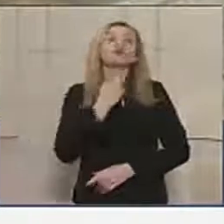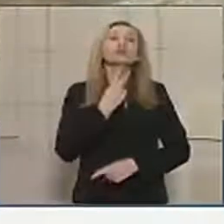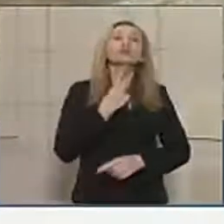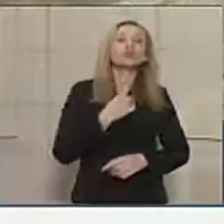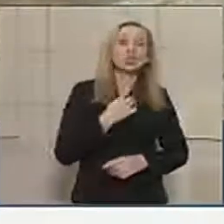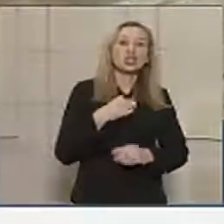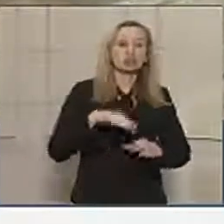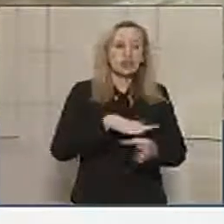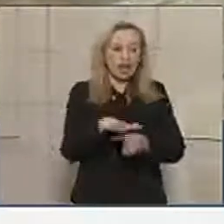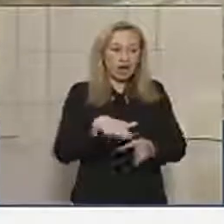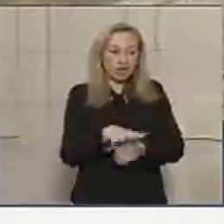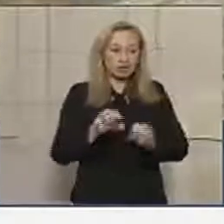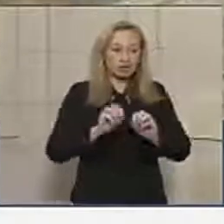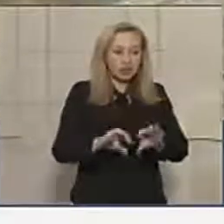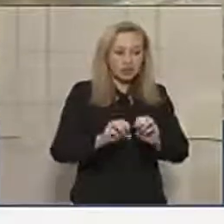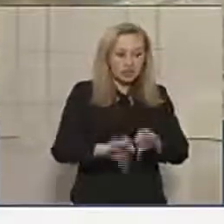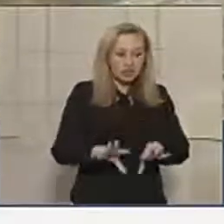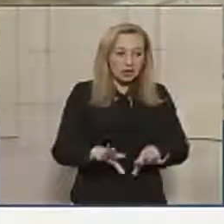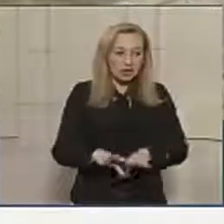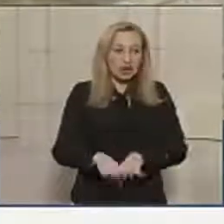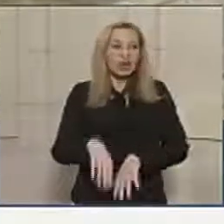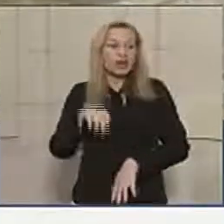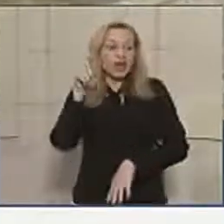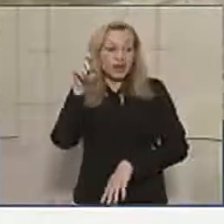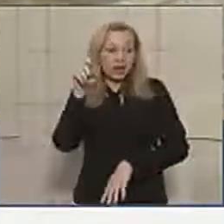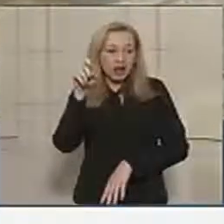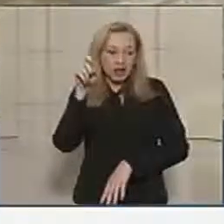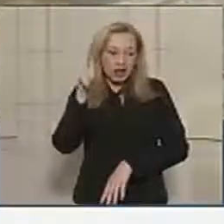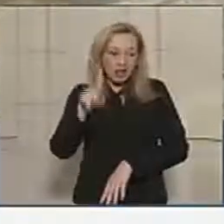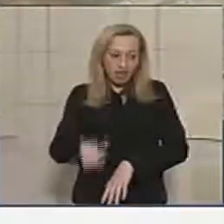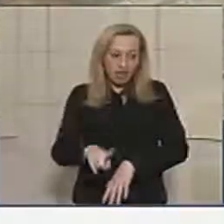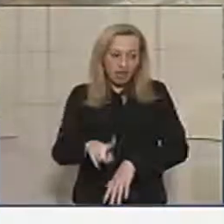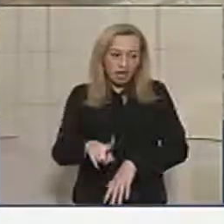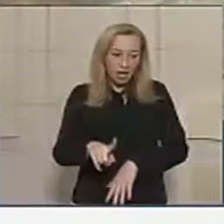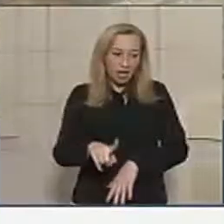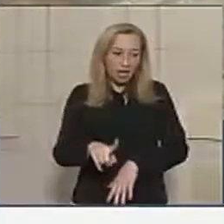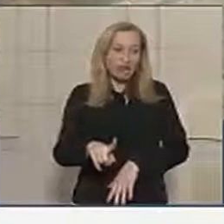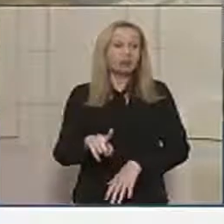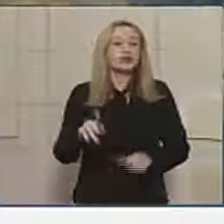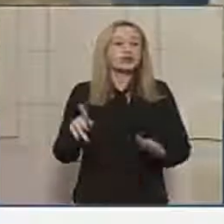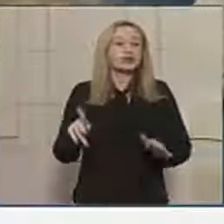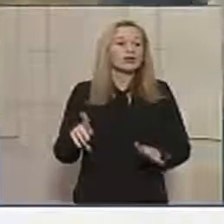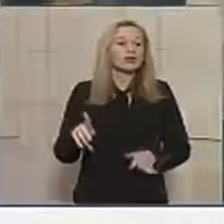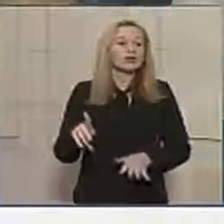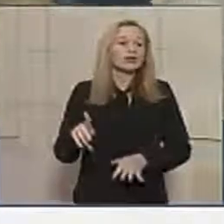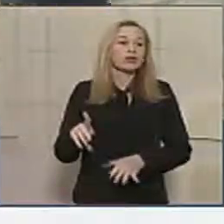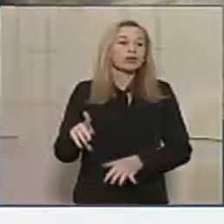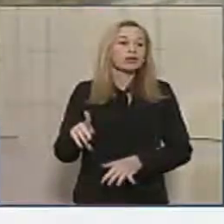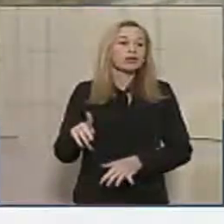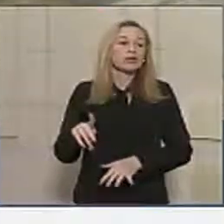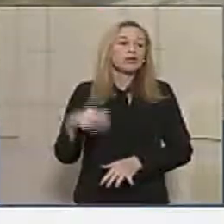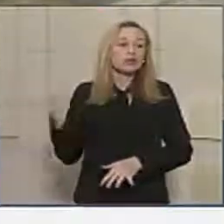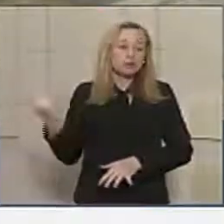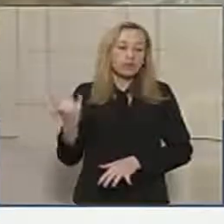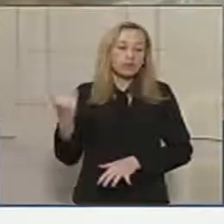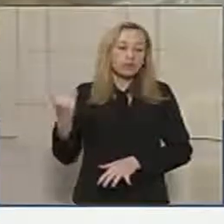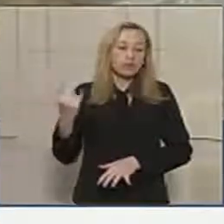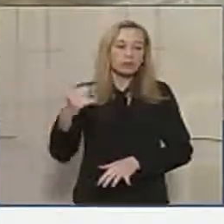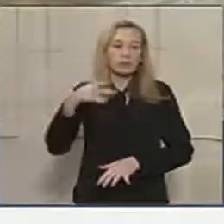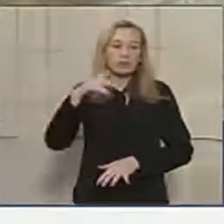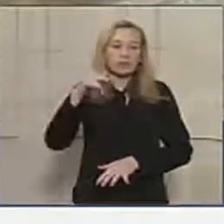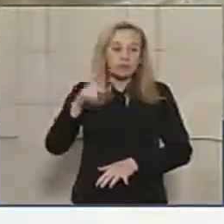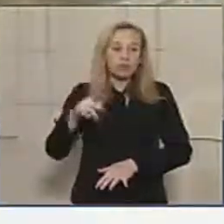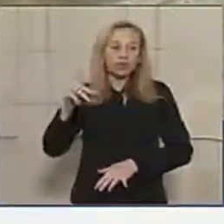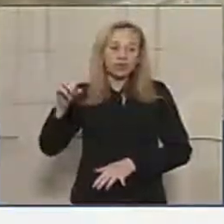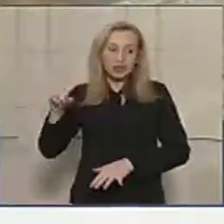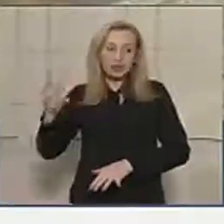pela educação. Ela está efetivamente no PDT, honrando os trabalhistas, exatamente pela